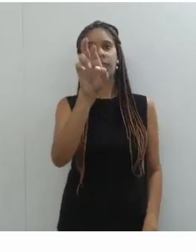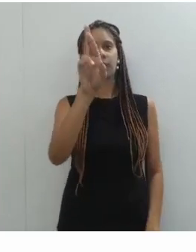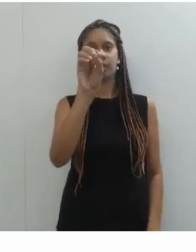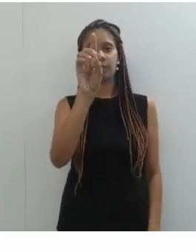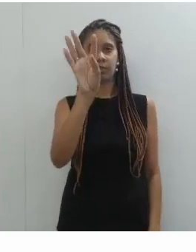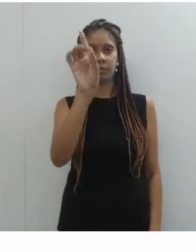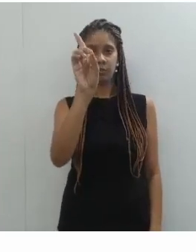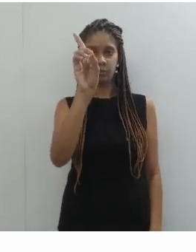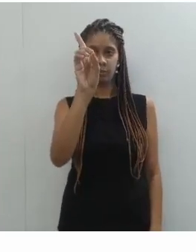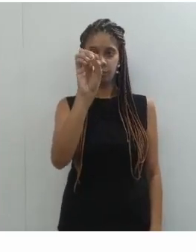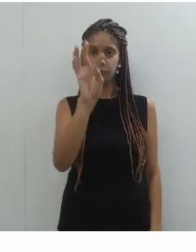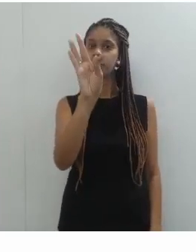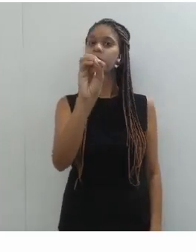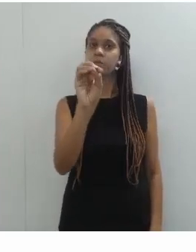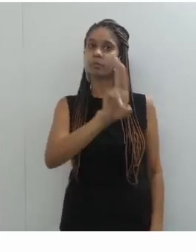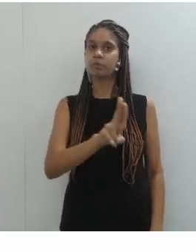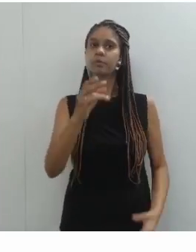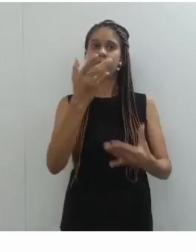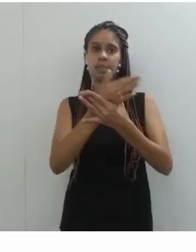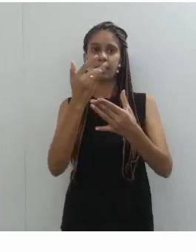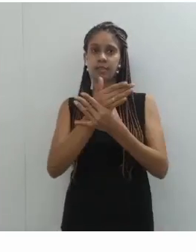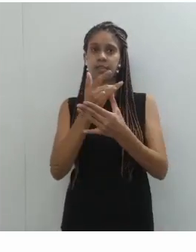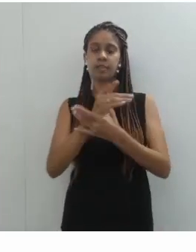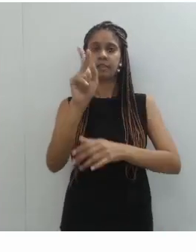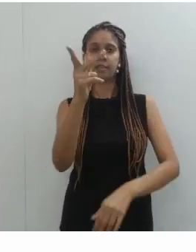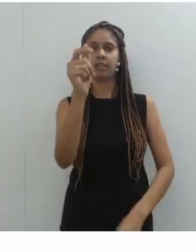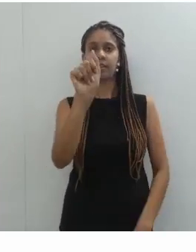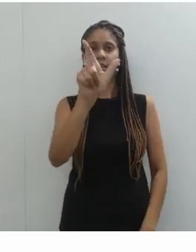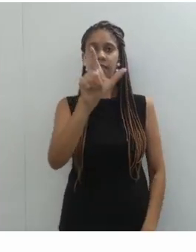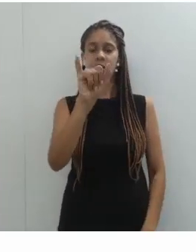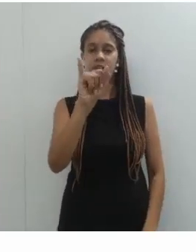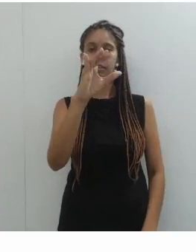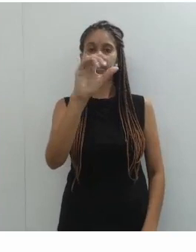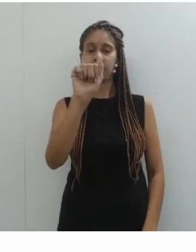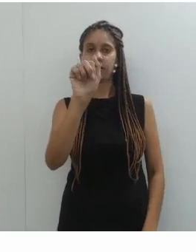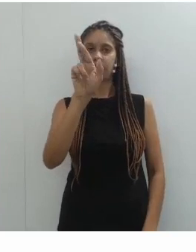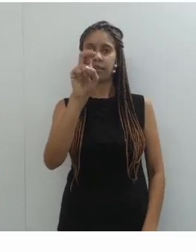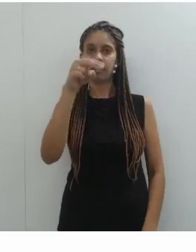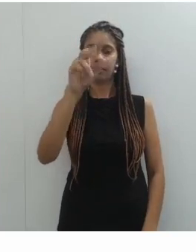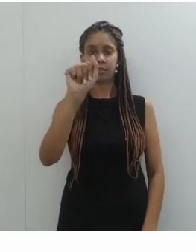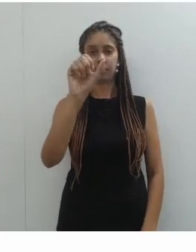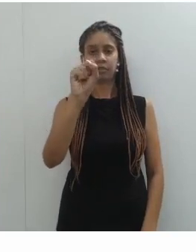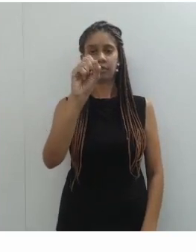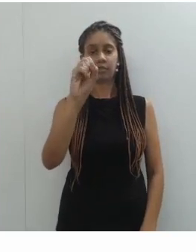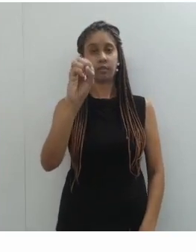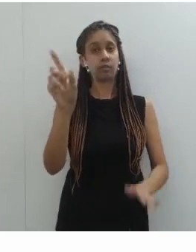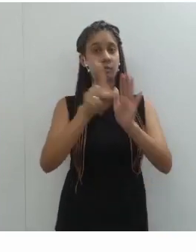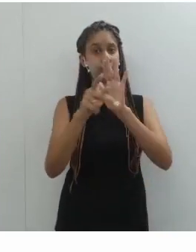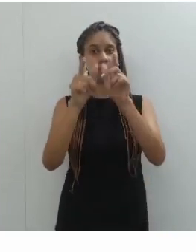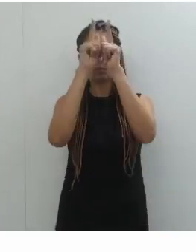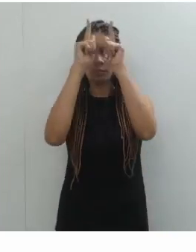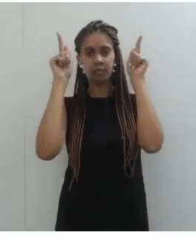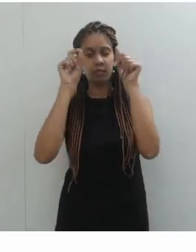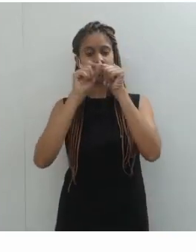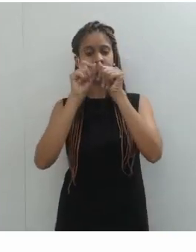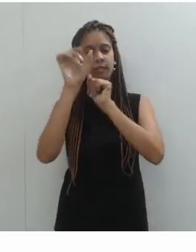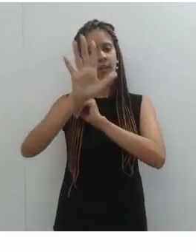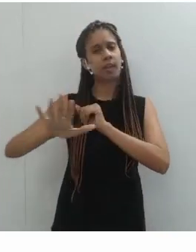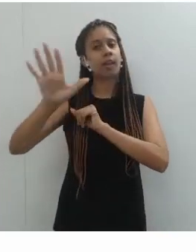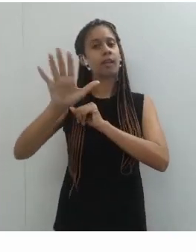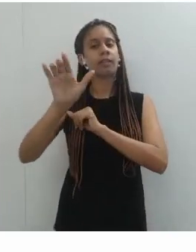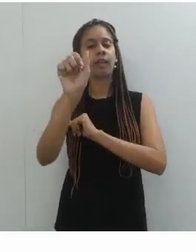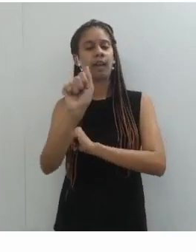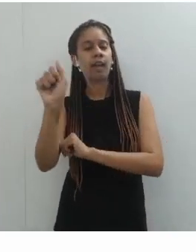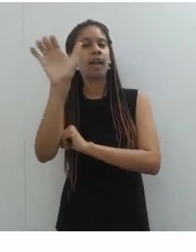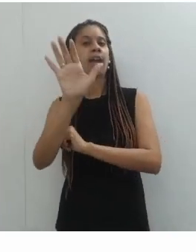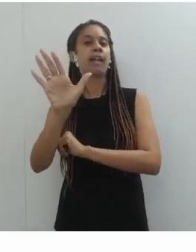Halicarnasso, uma cidade que pertencia à Grécia Antiga e que se localizava na região da Ásia